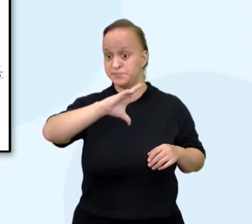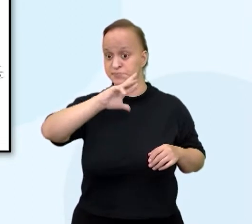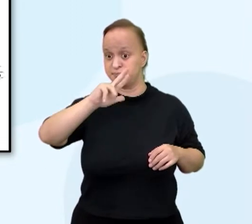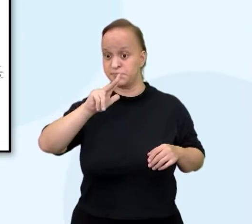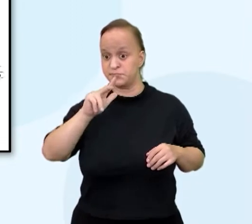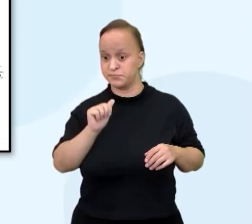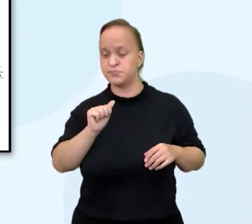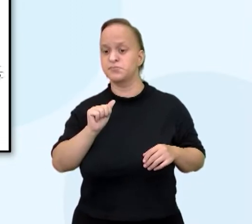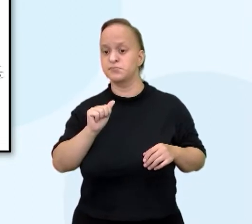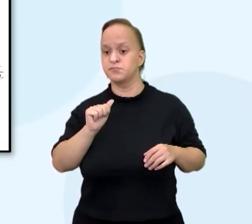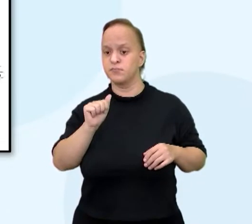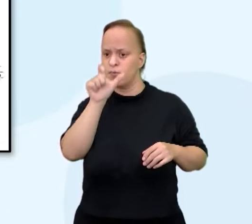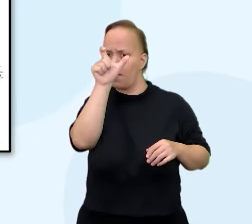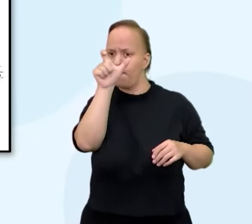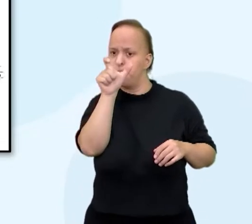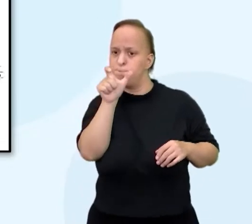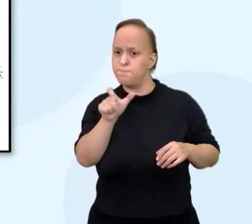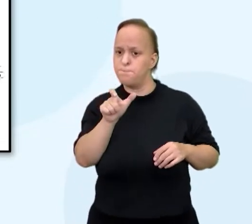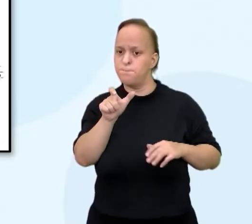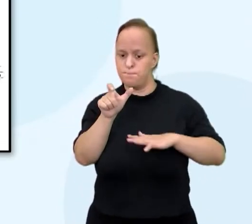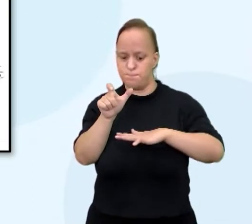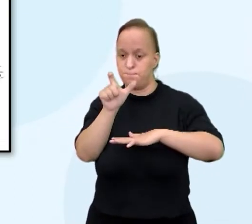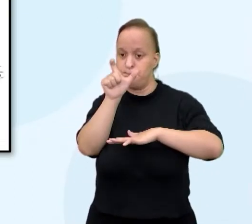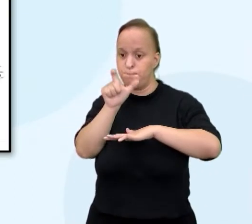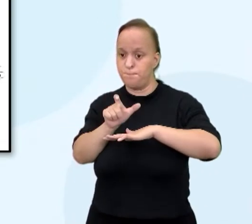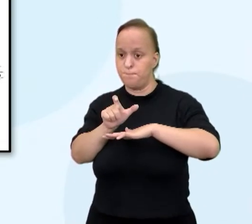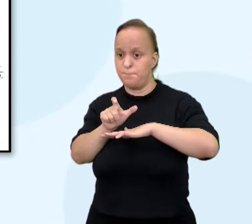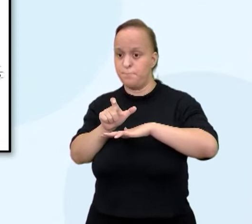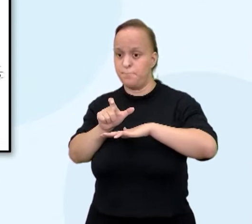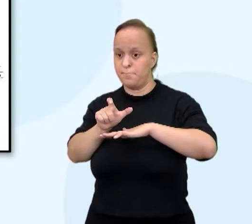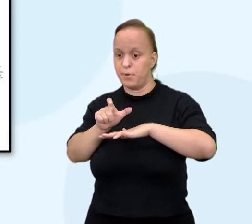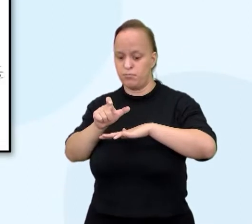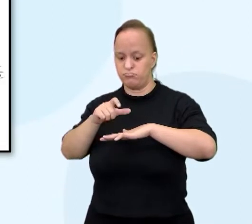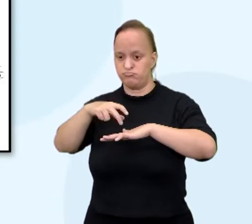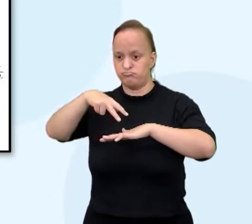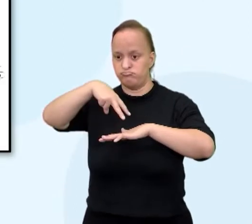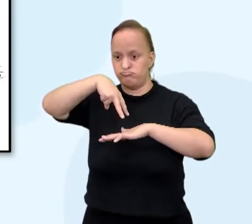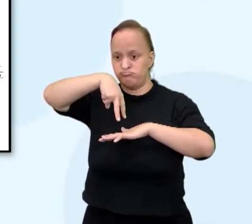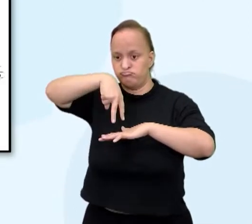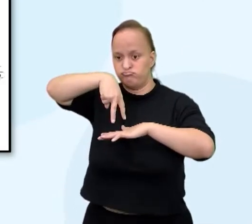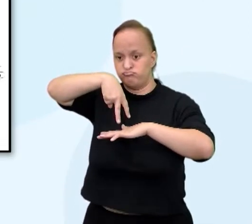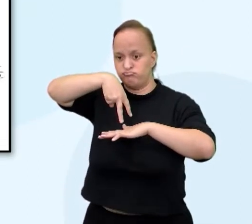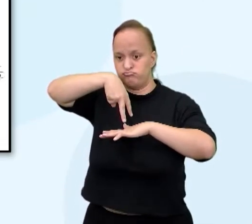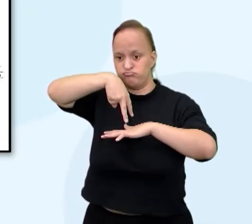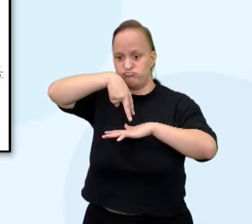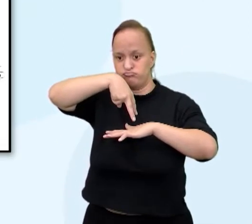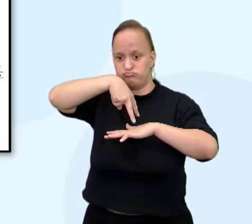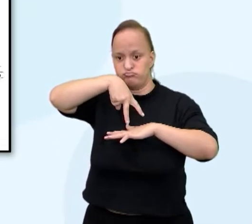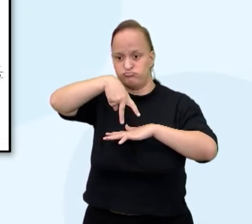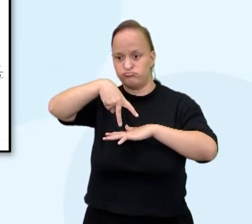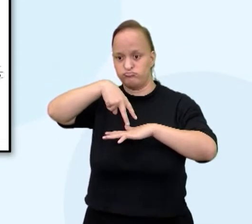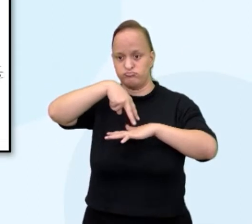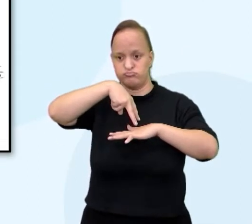esse homem na parte de cima, com os dois pés na África. Então a África ela fica embaixo, né, sendo